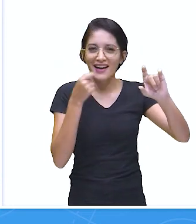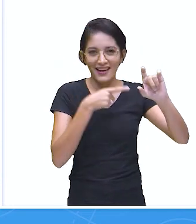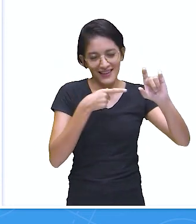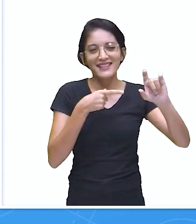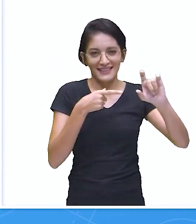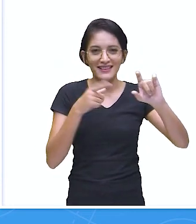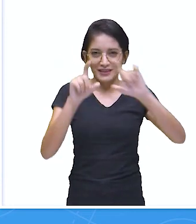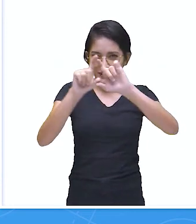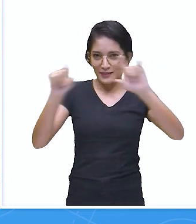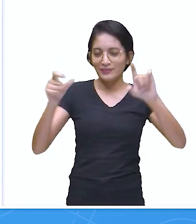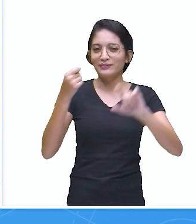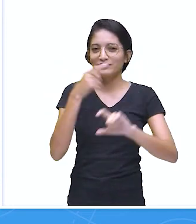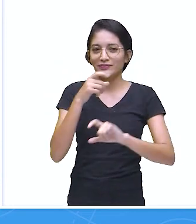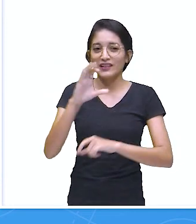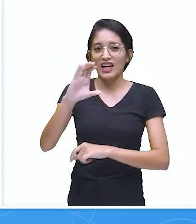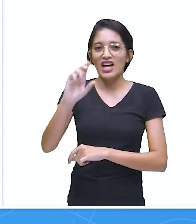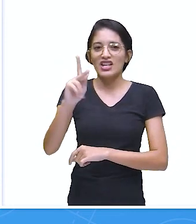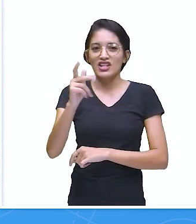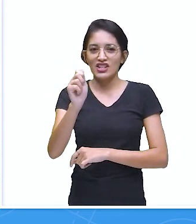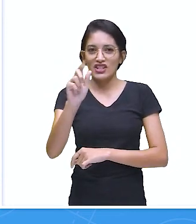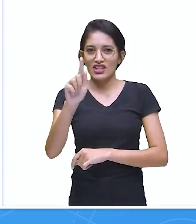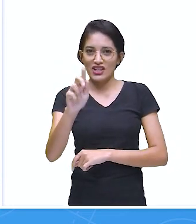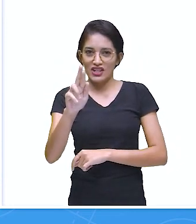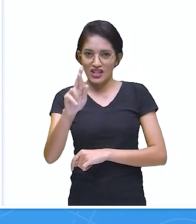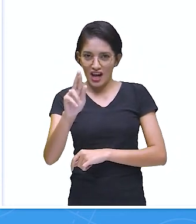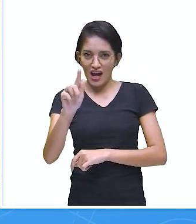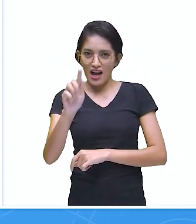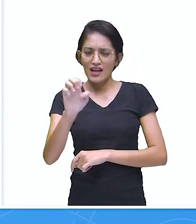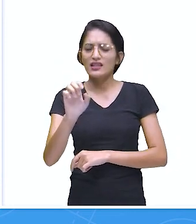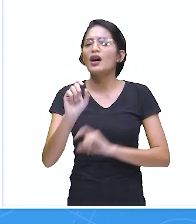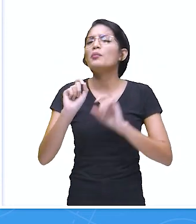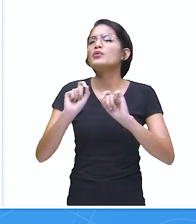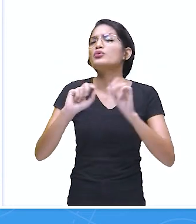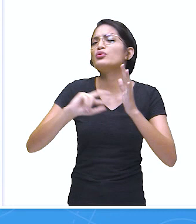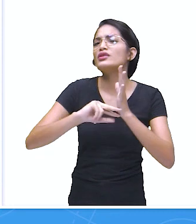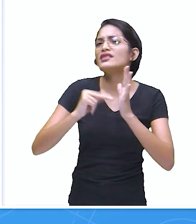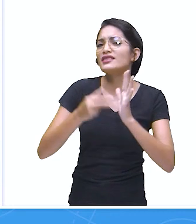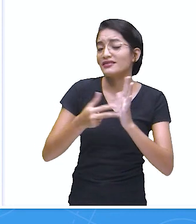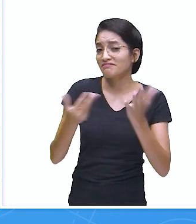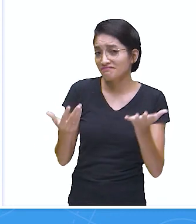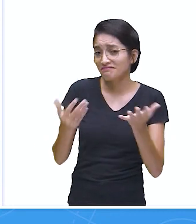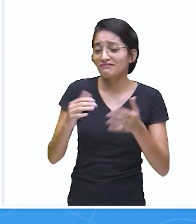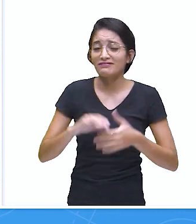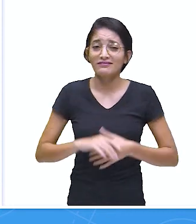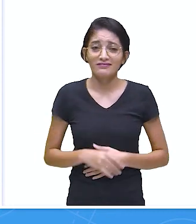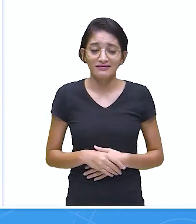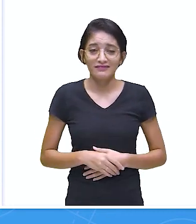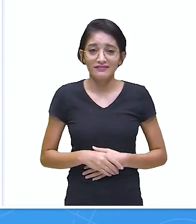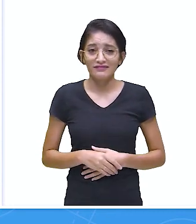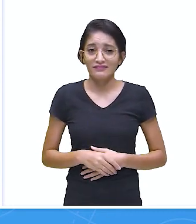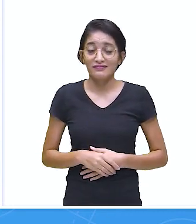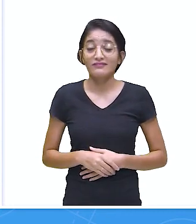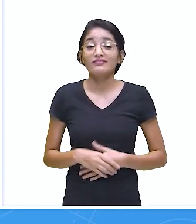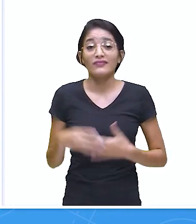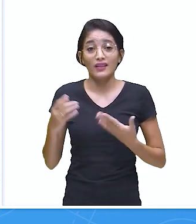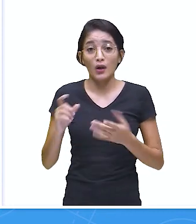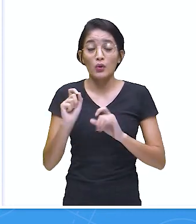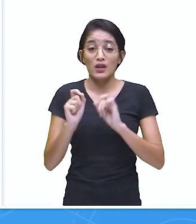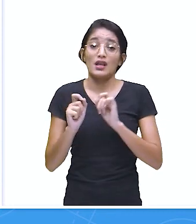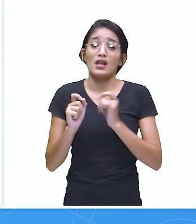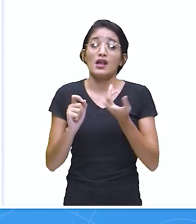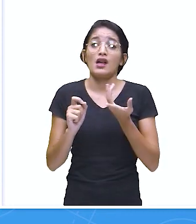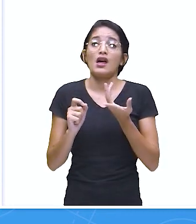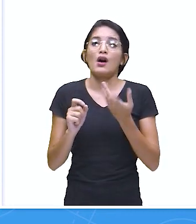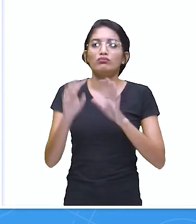sobre charge. Olha só, o que nós temos aí? O que é uma charge? O que é uma charge? Charge é um elemento